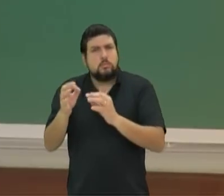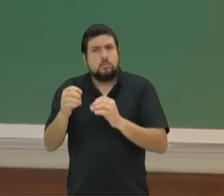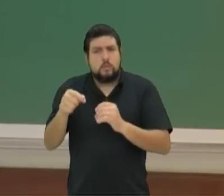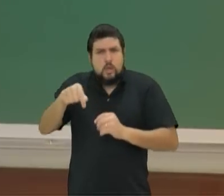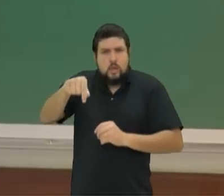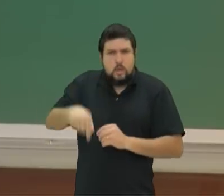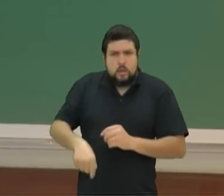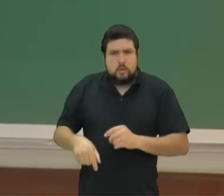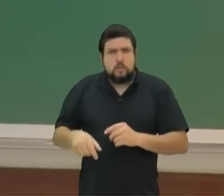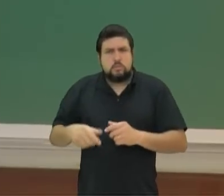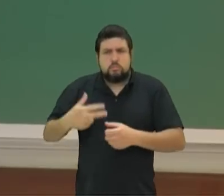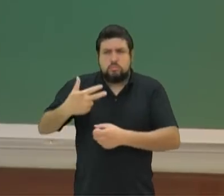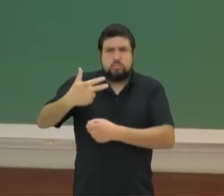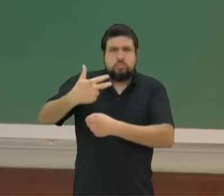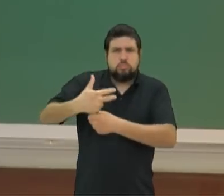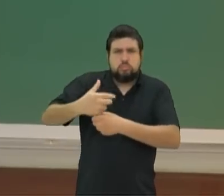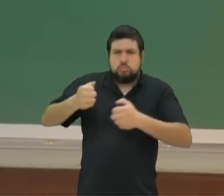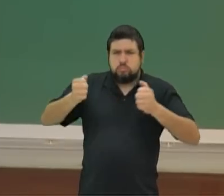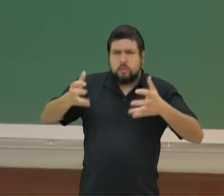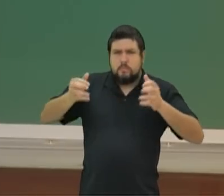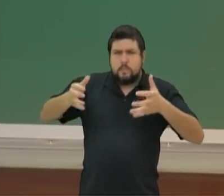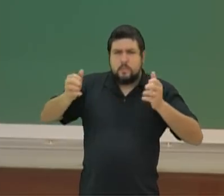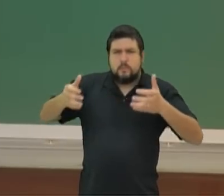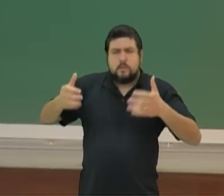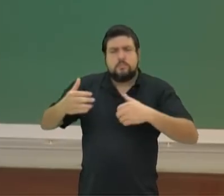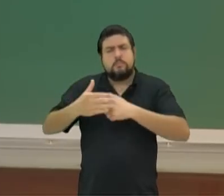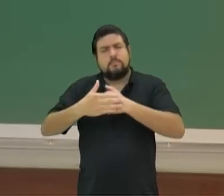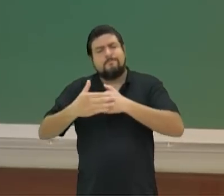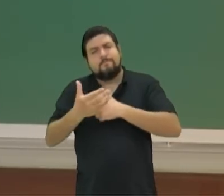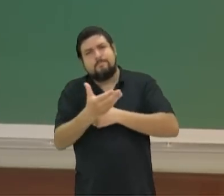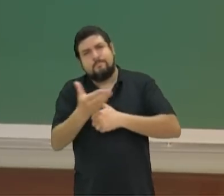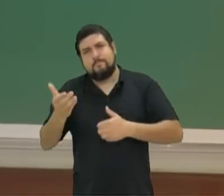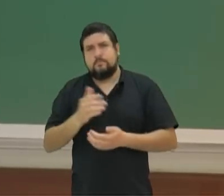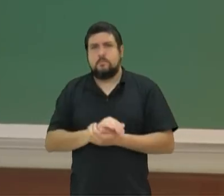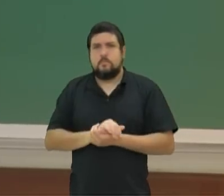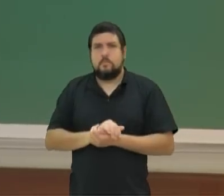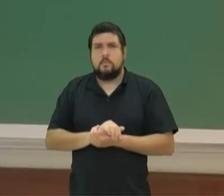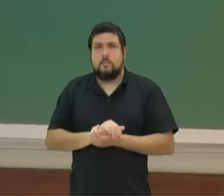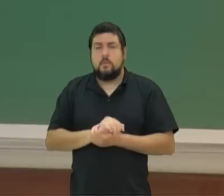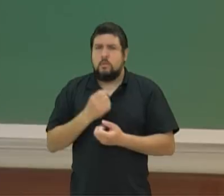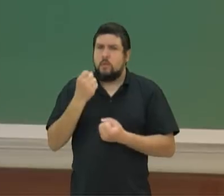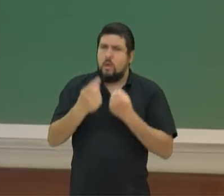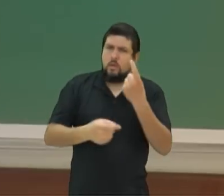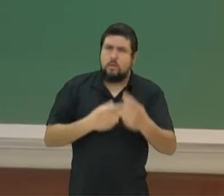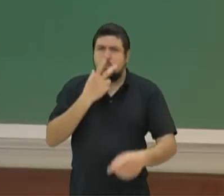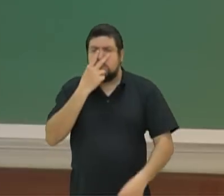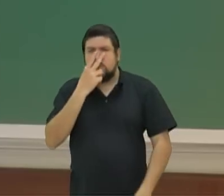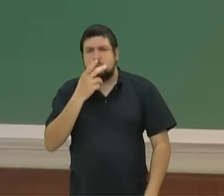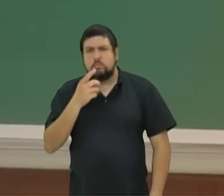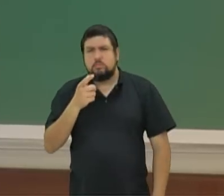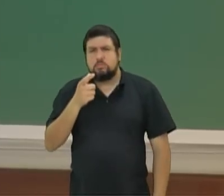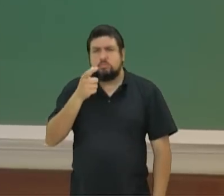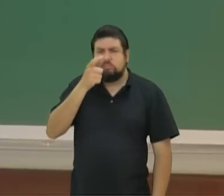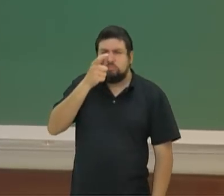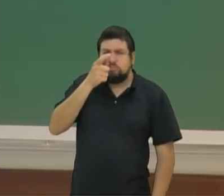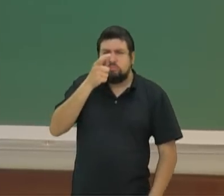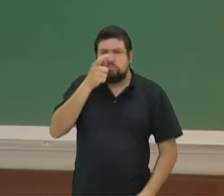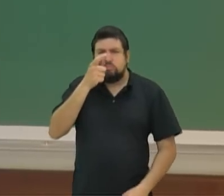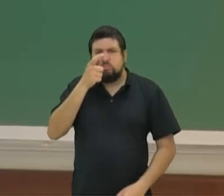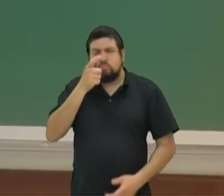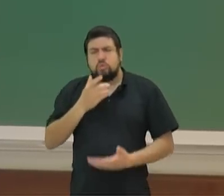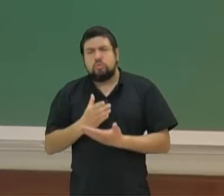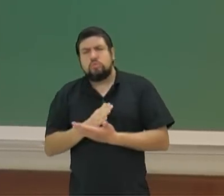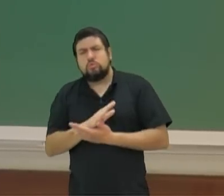muito carinho para vocês. Então assista às videoaulas. Pode parecer às vezes um pouquinho monótono, mas assista, é